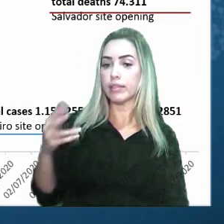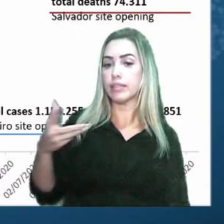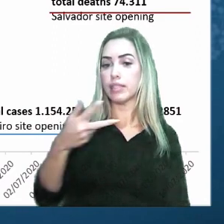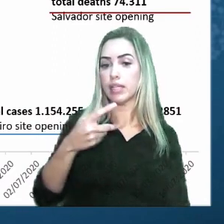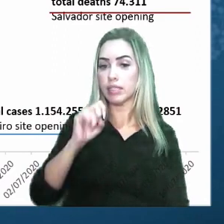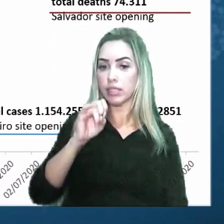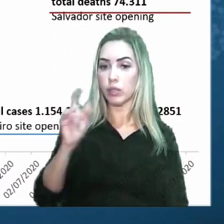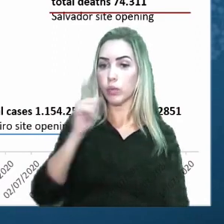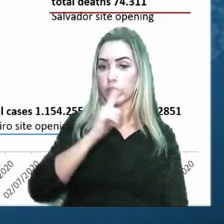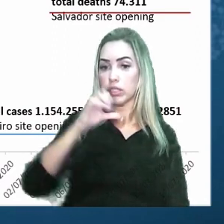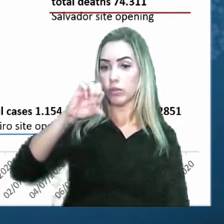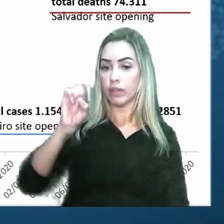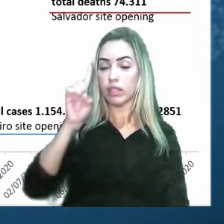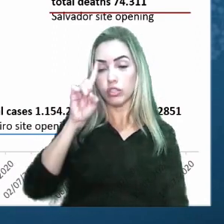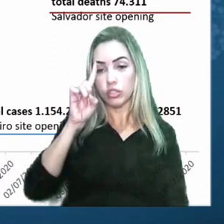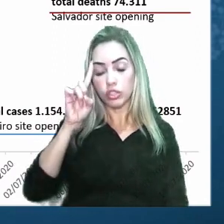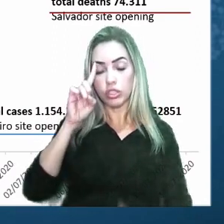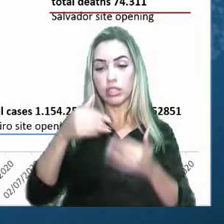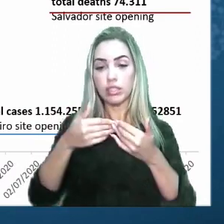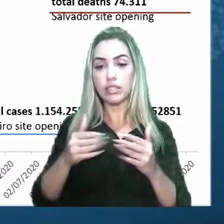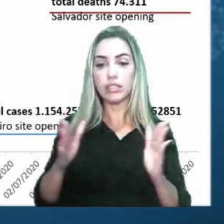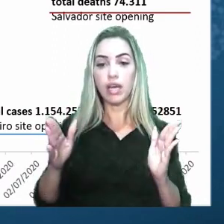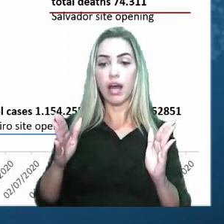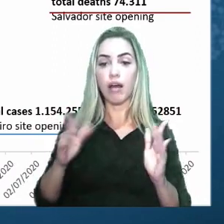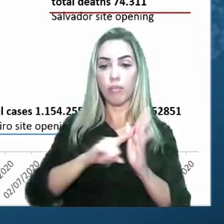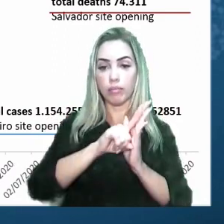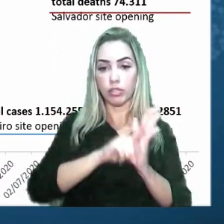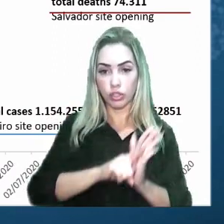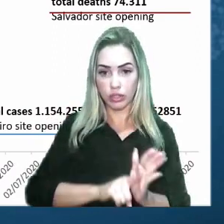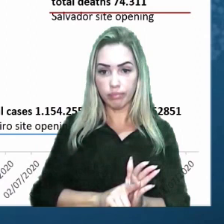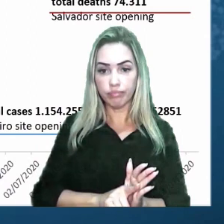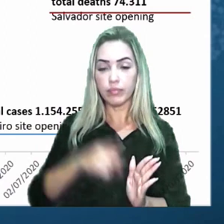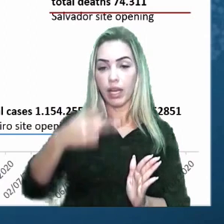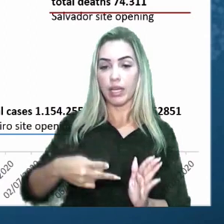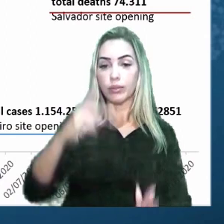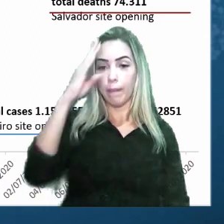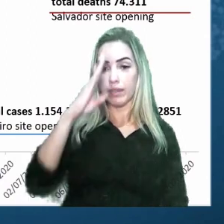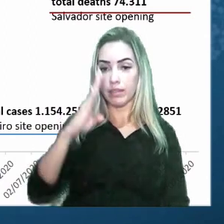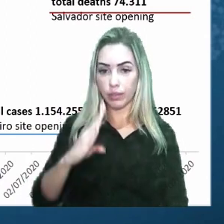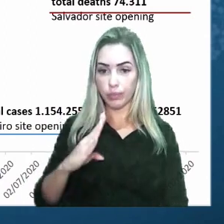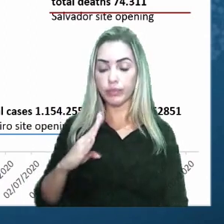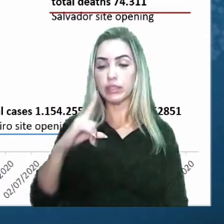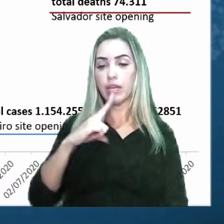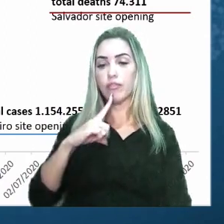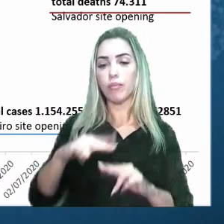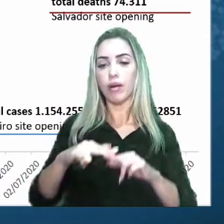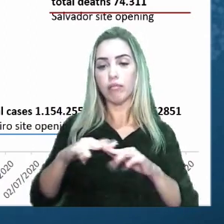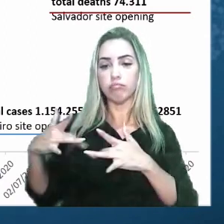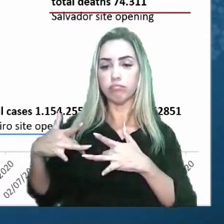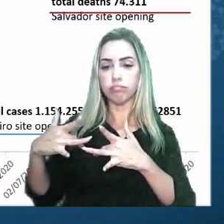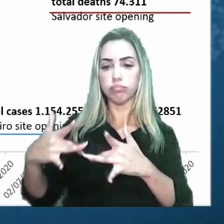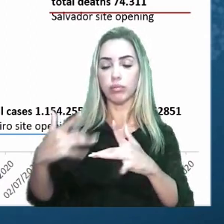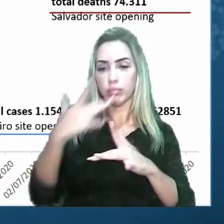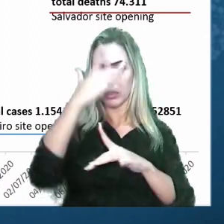90 dias, iniciar uma pesquisa. Aqui no Brasil, devido à generosidade de